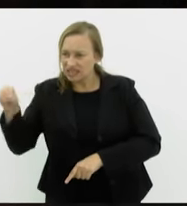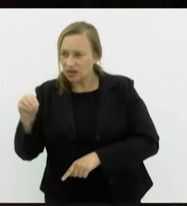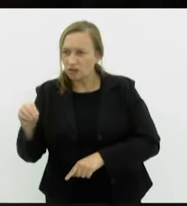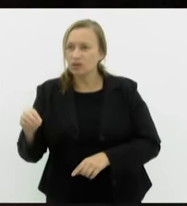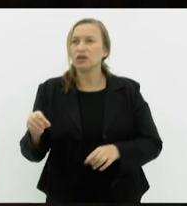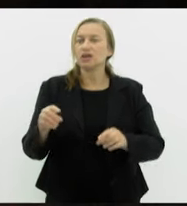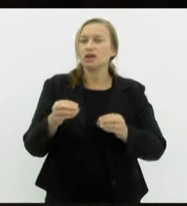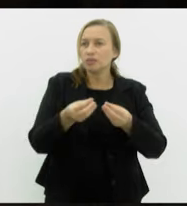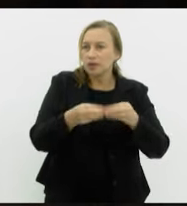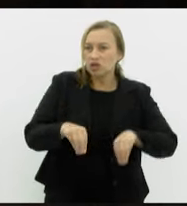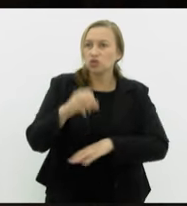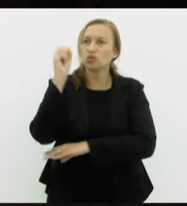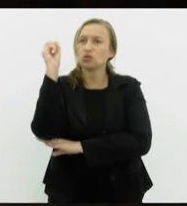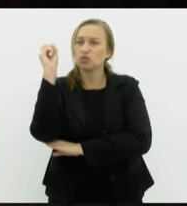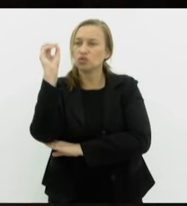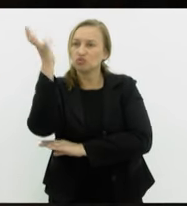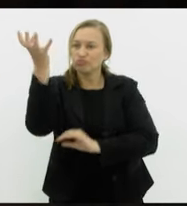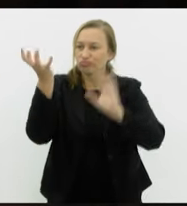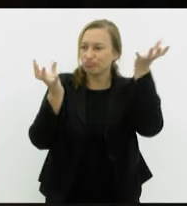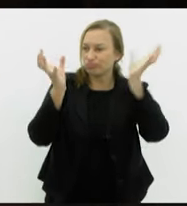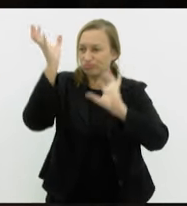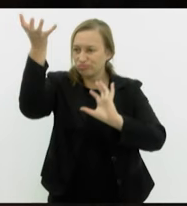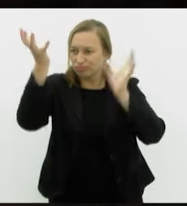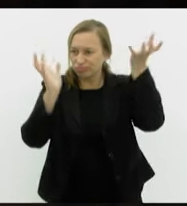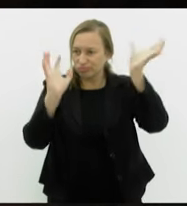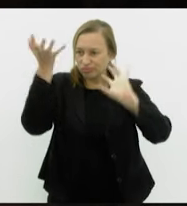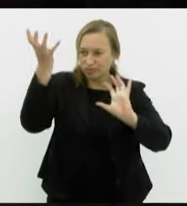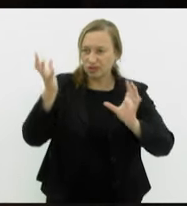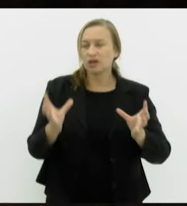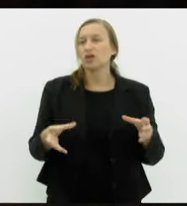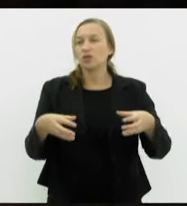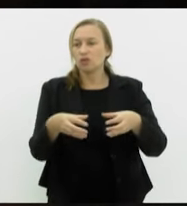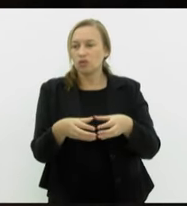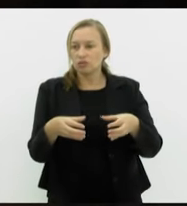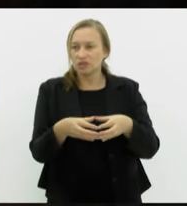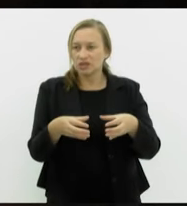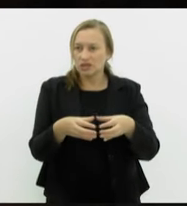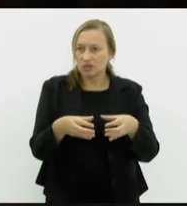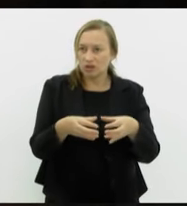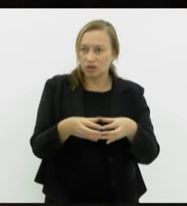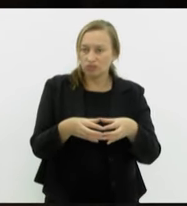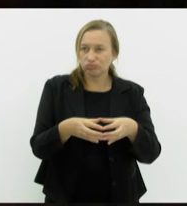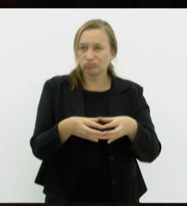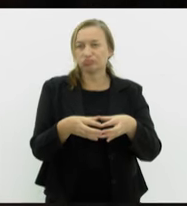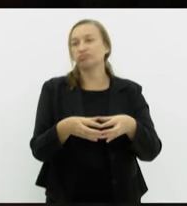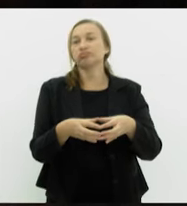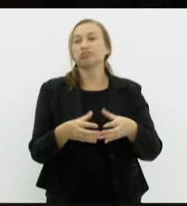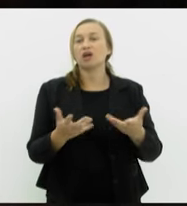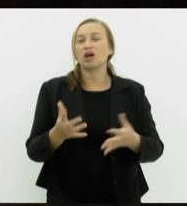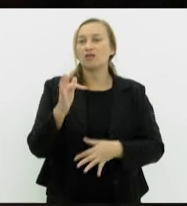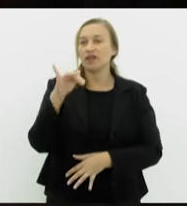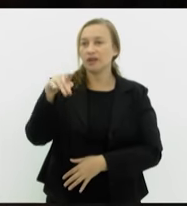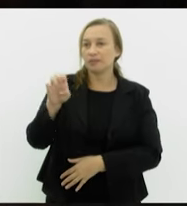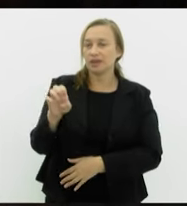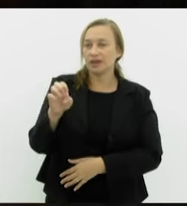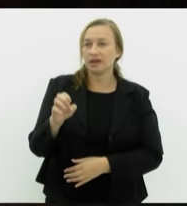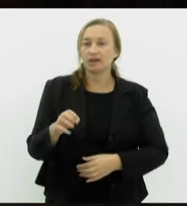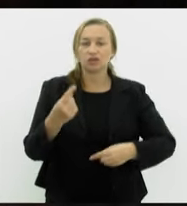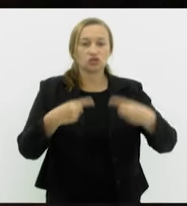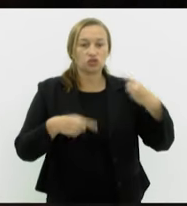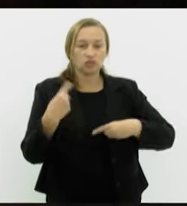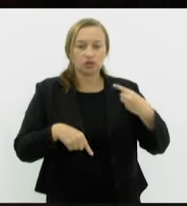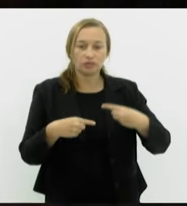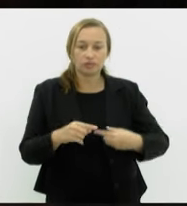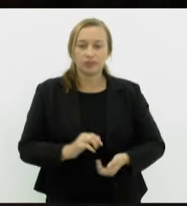naturais. Parecer da comissão de indicação legislativa favorável. Relator Felipe Soares. Em discussão.